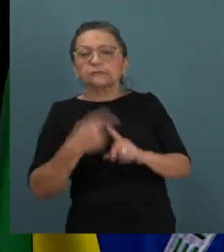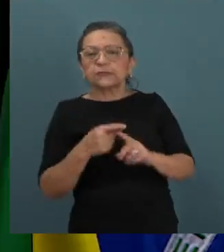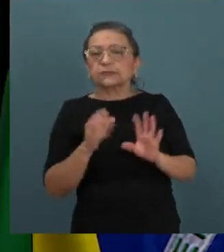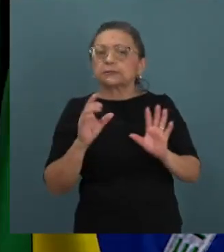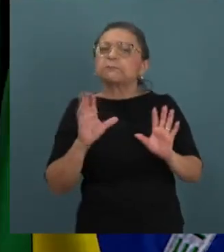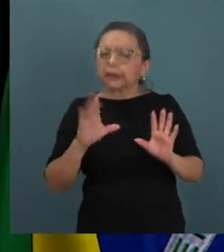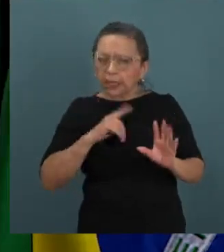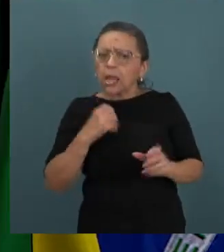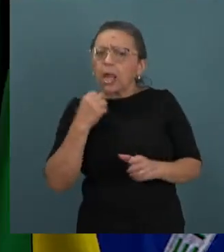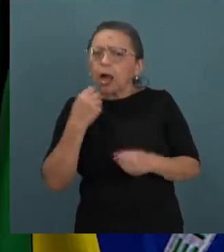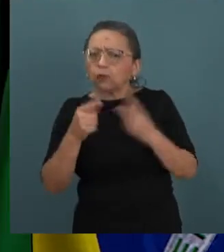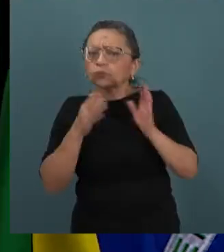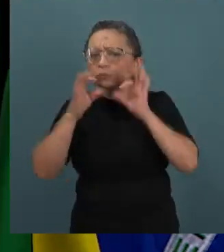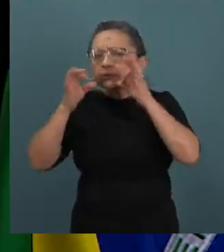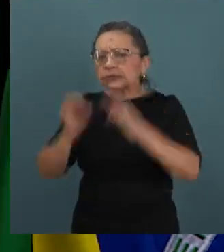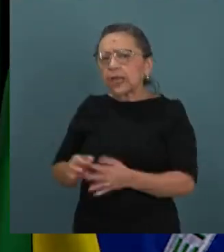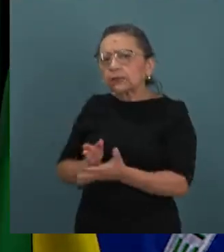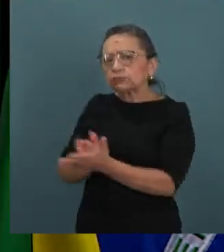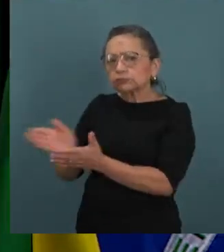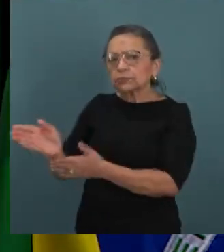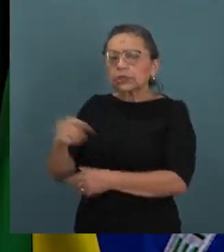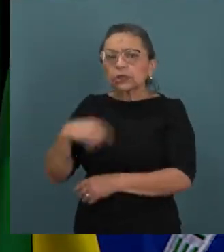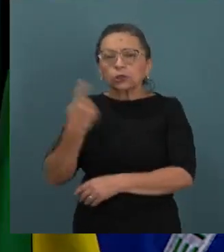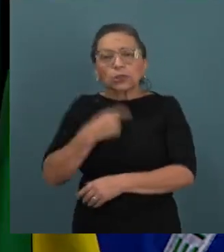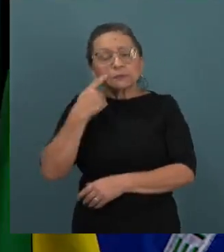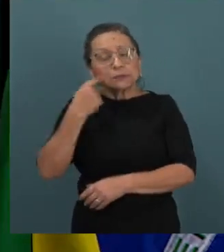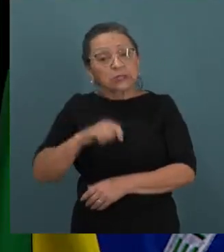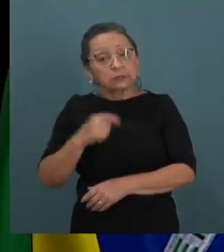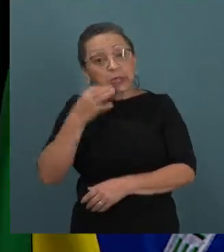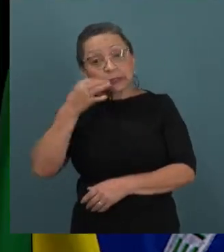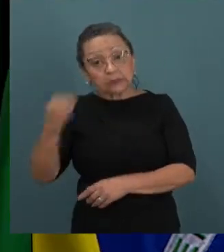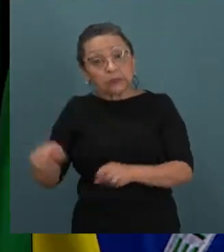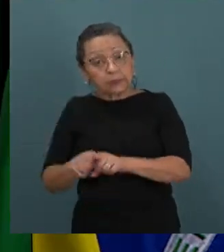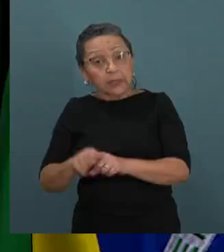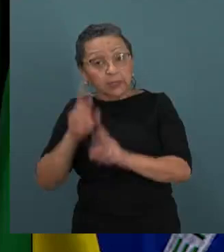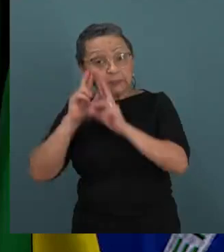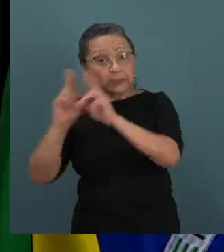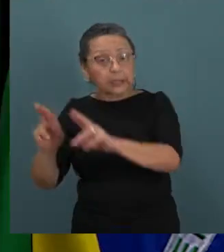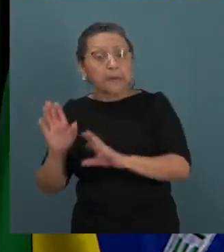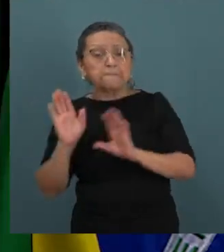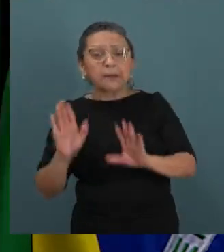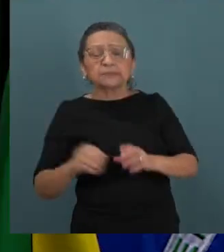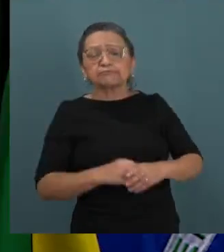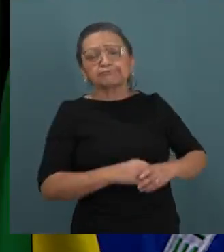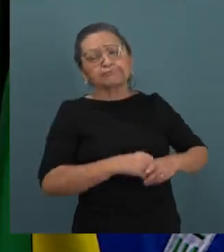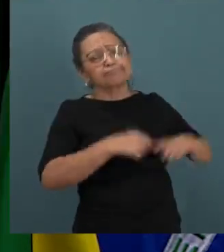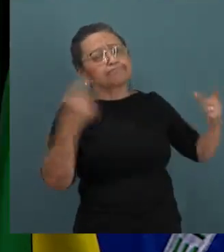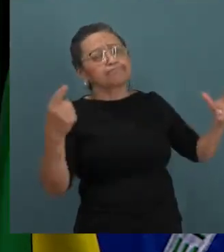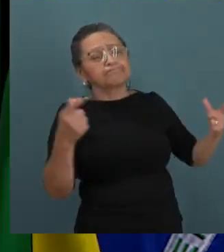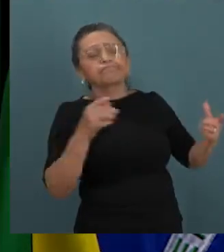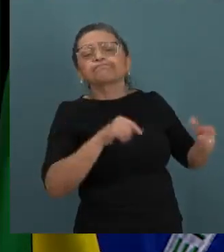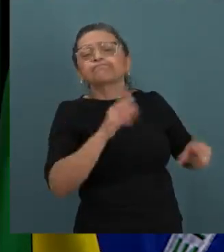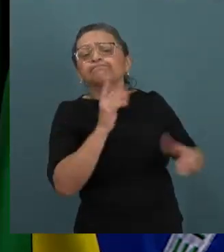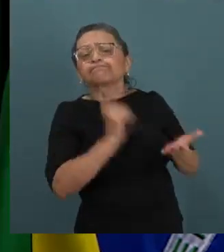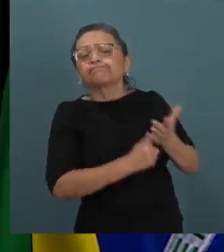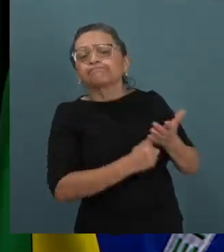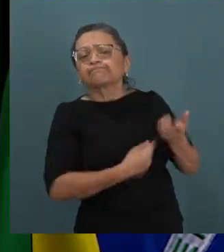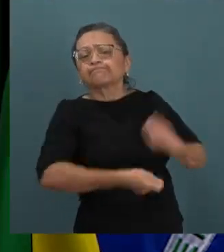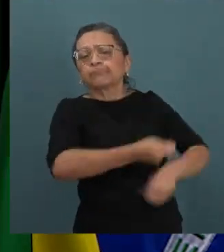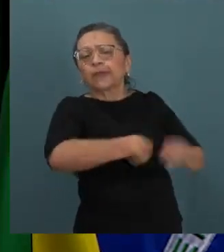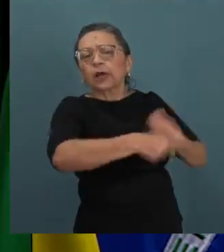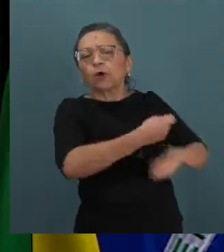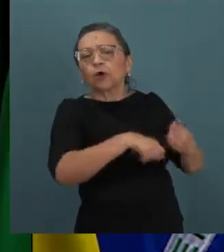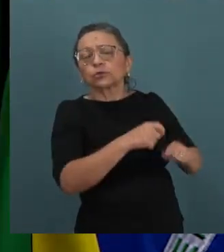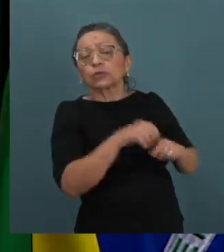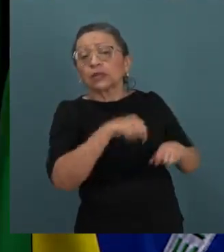exceções que a gente precisa valorizar, mas muitas vezes serve como balcão de negócios em